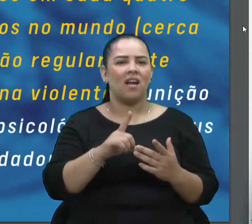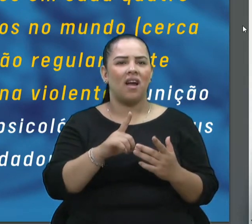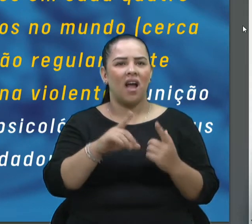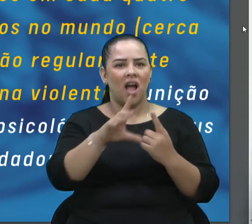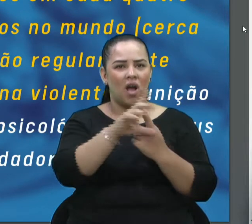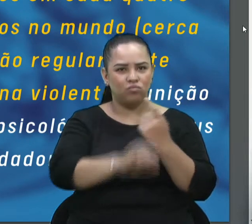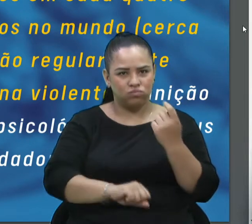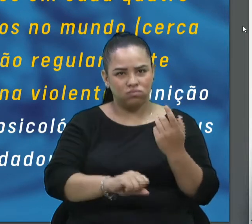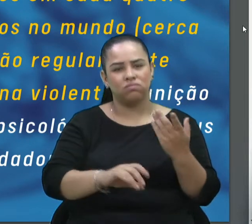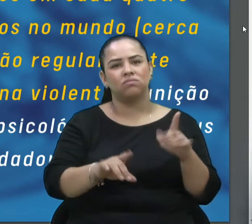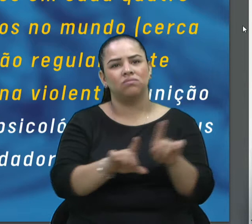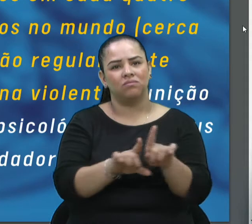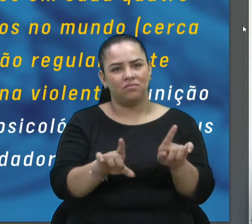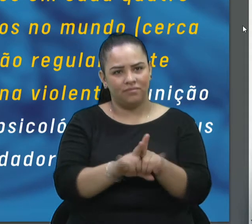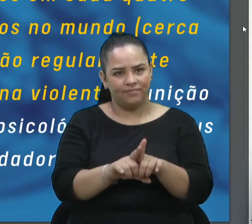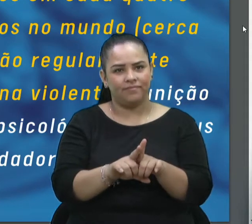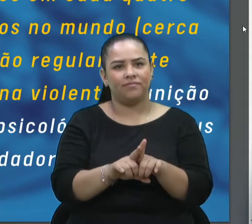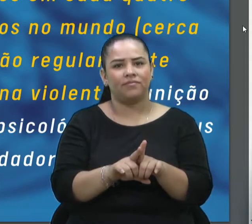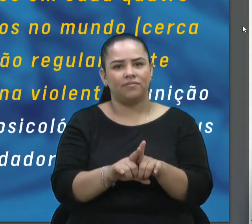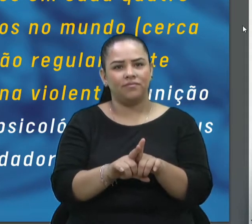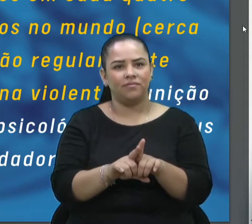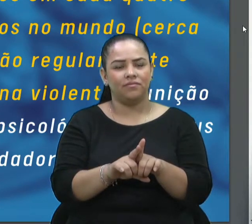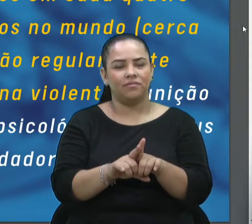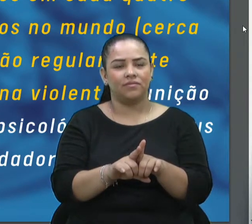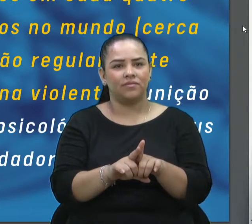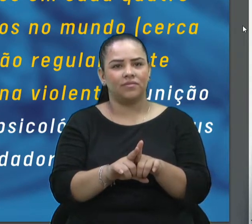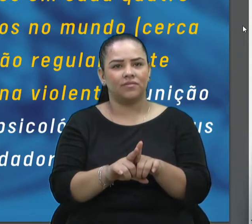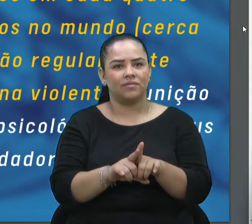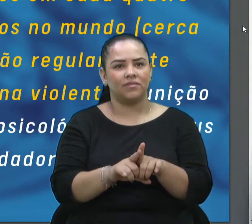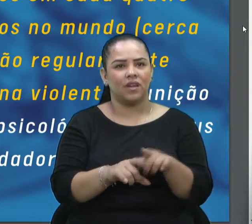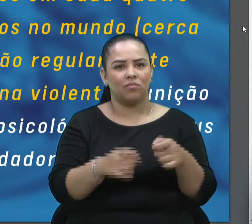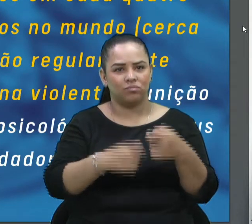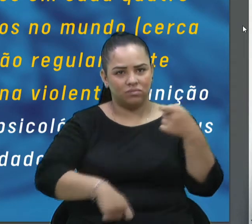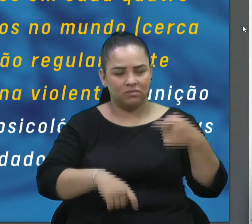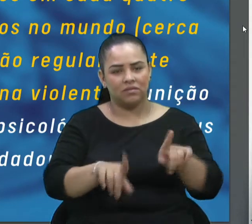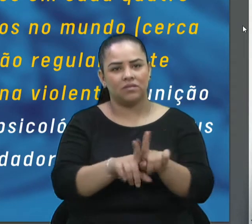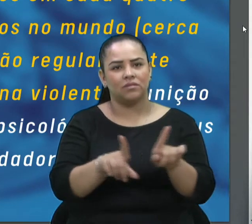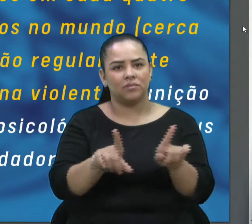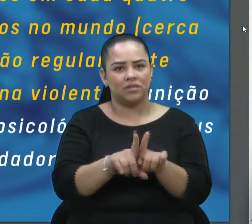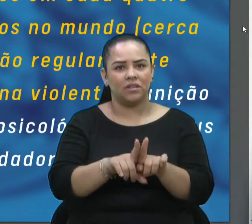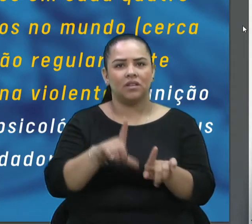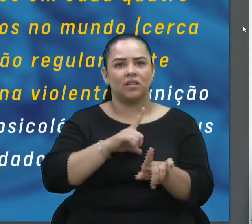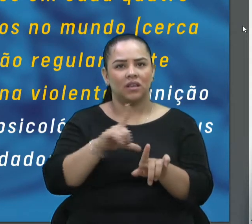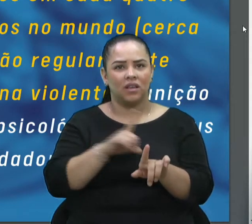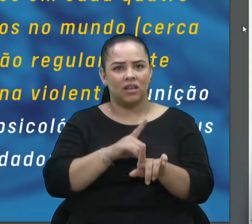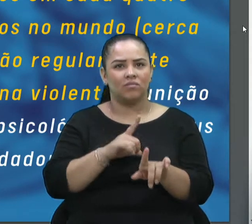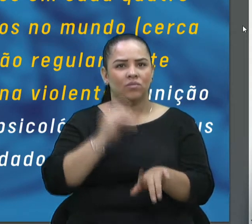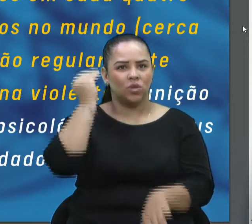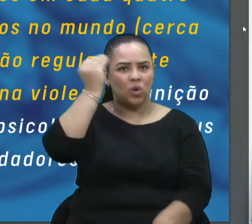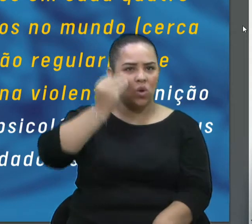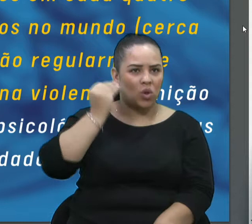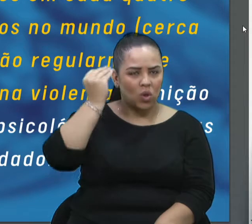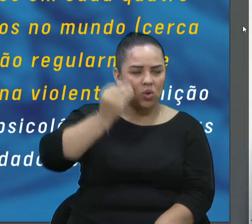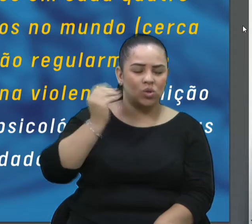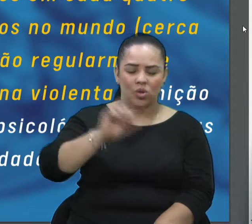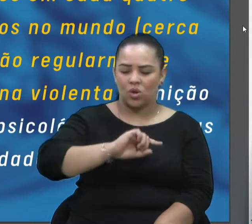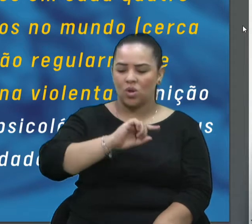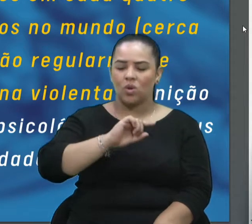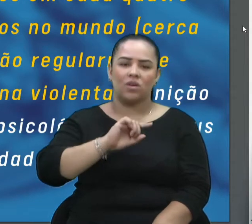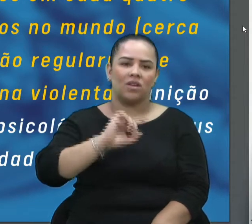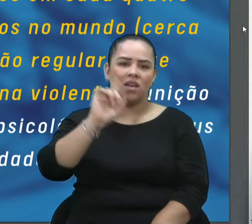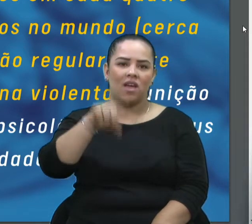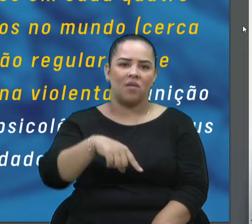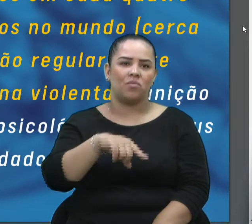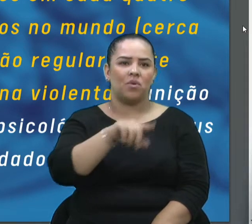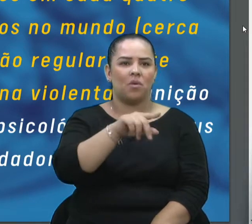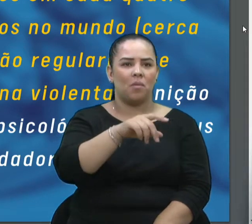Tanto punição física, como agressão psicológica, por pais ou por outros cuidadores